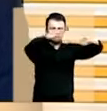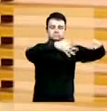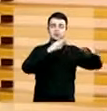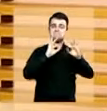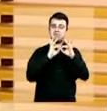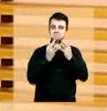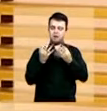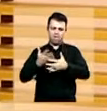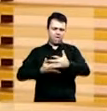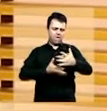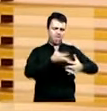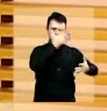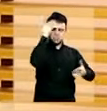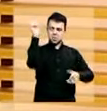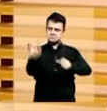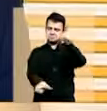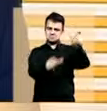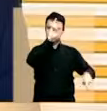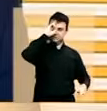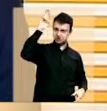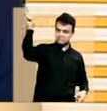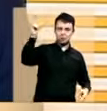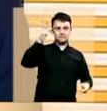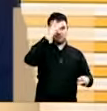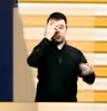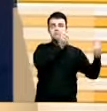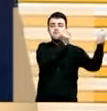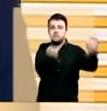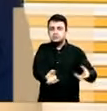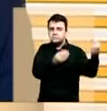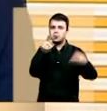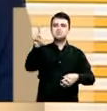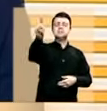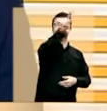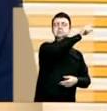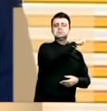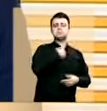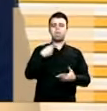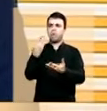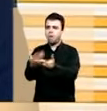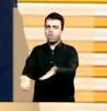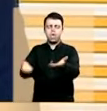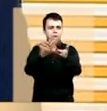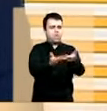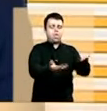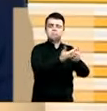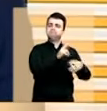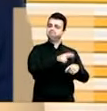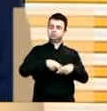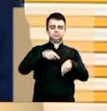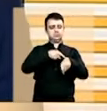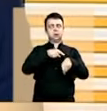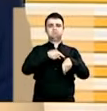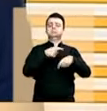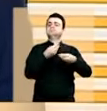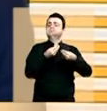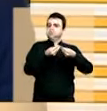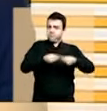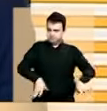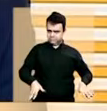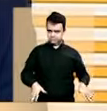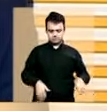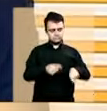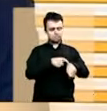na vida do dono da empresa, na vida de todas aquelas pessoas envolvidas, fornecedores, por desperdício de tempo.